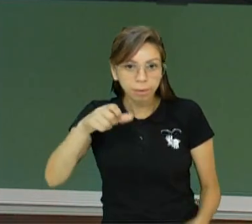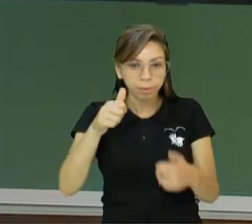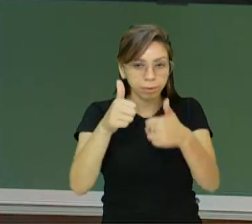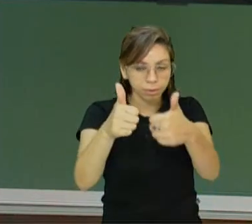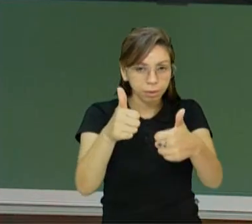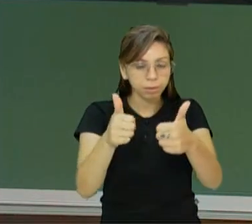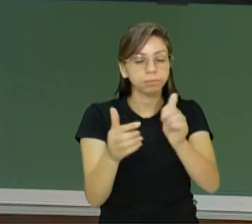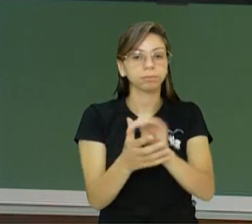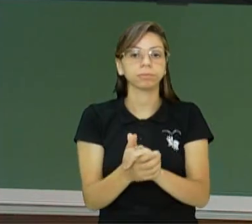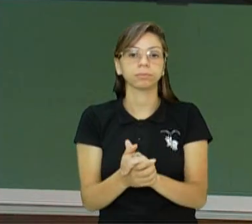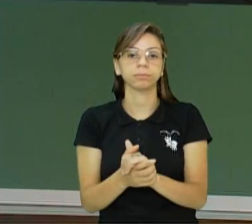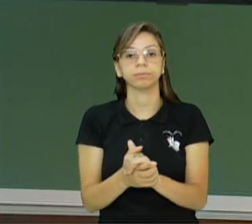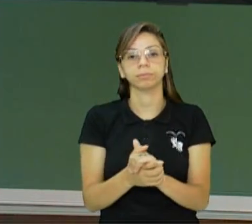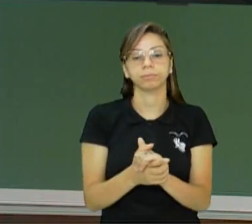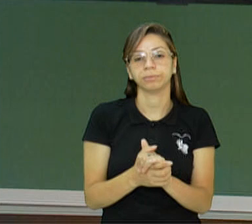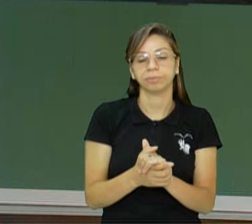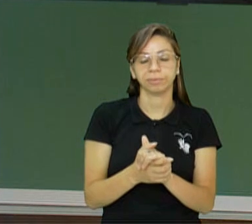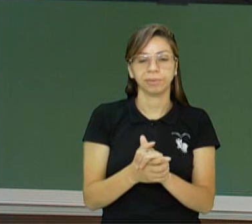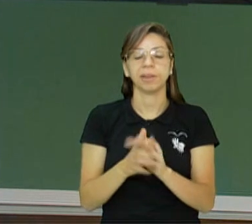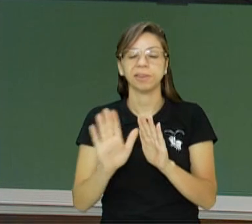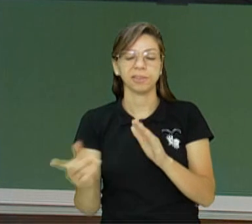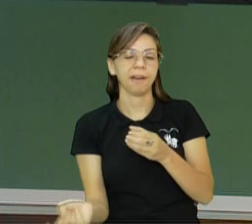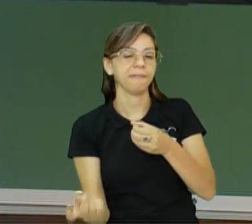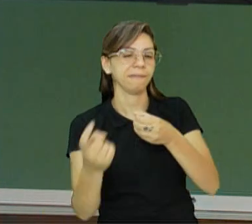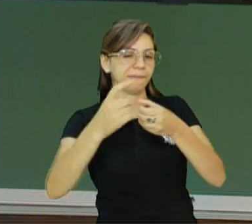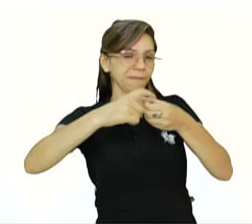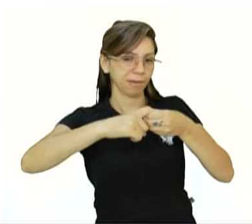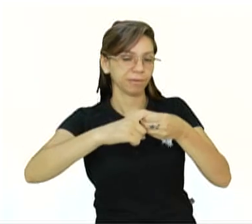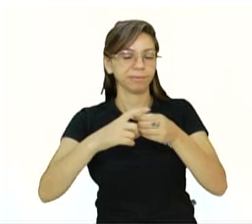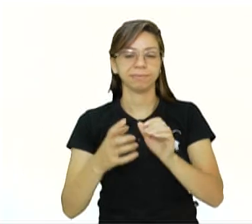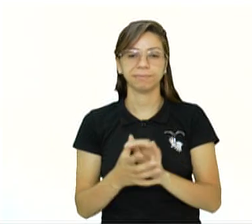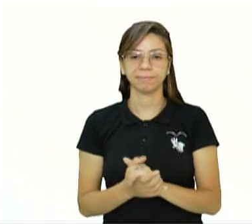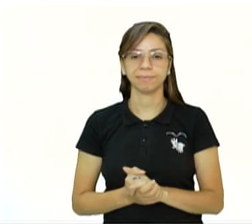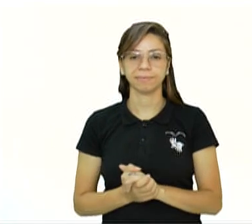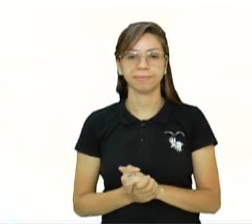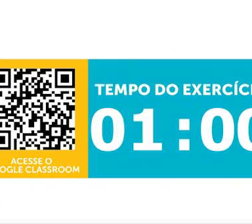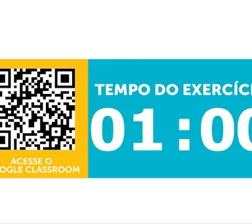bom? Então, façam aí, daqui a pouco a gente continua.